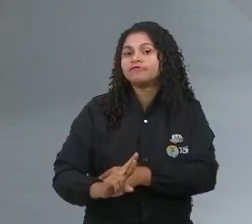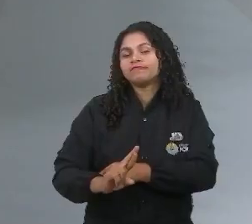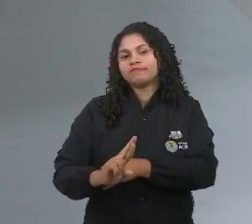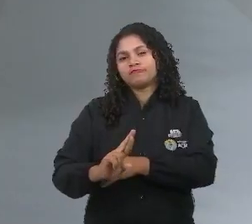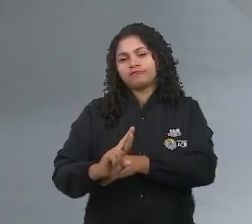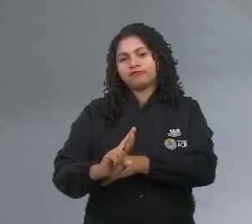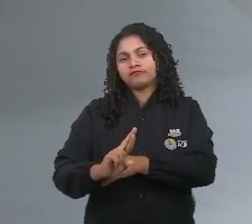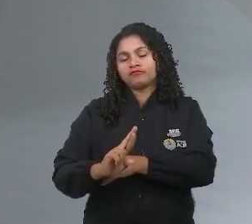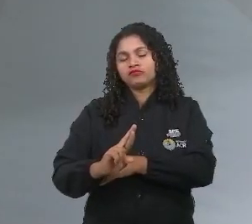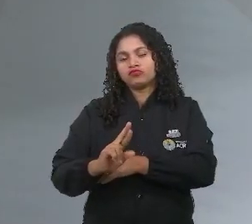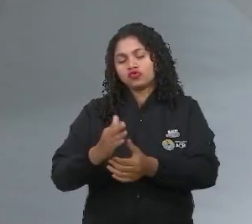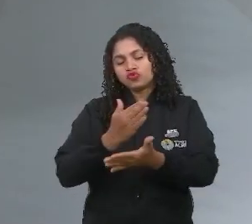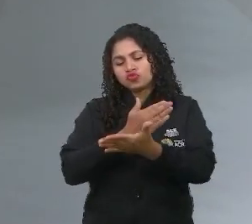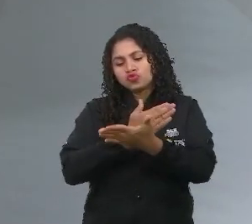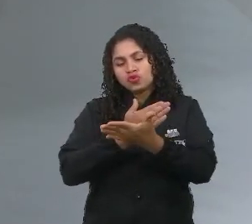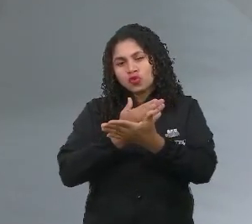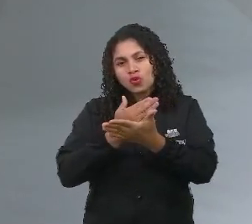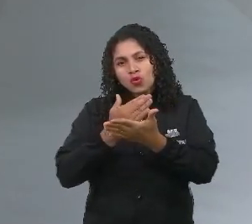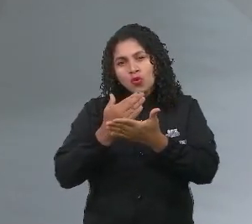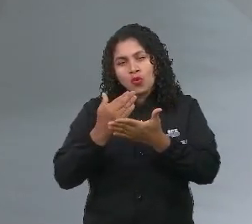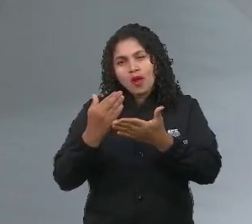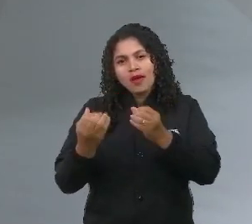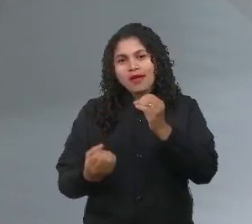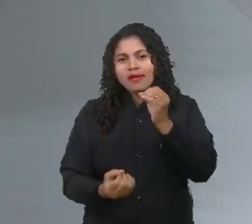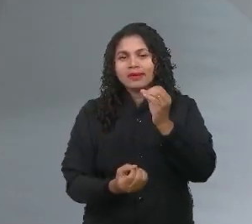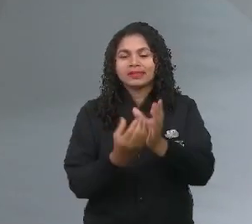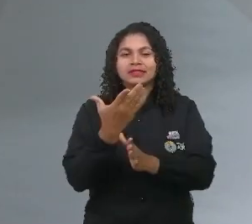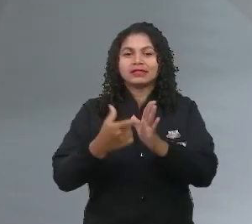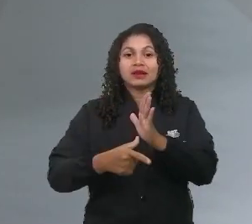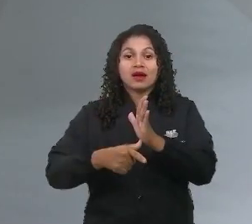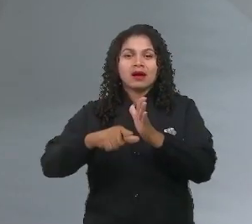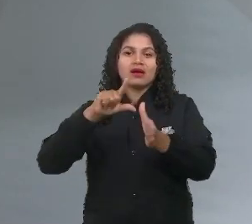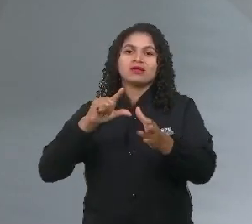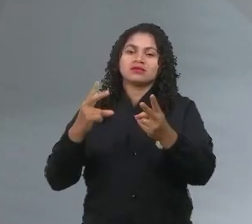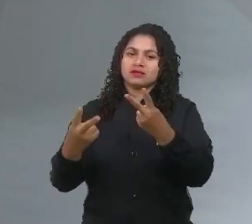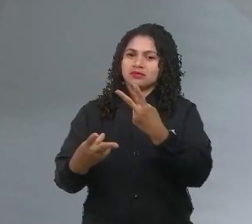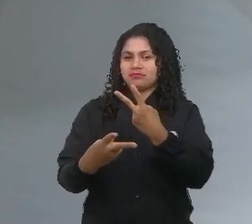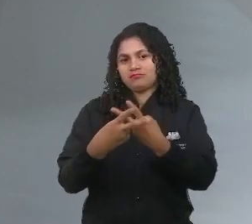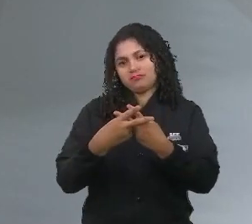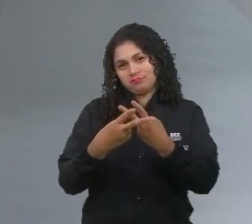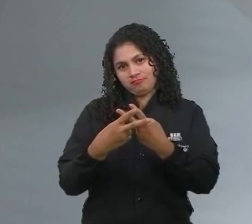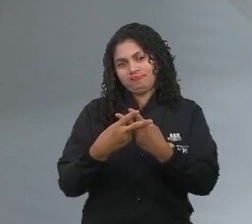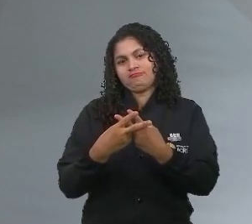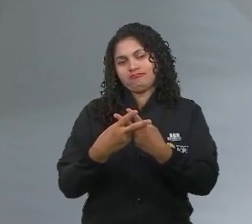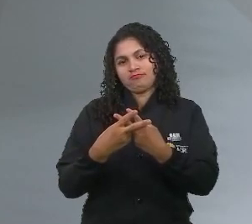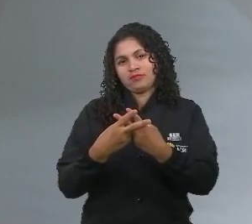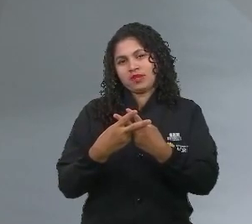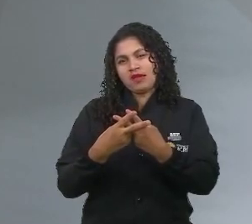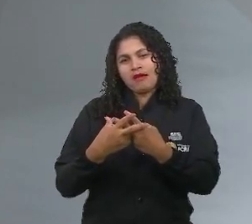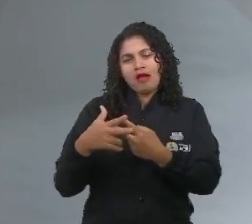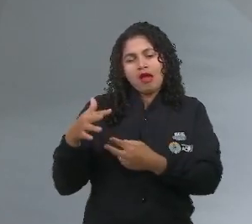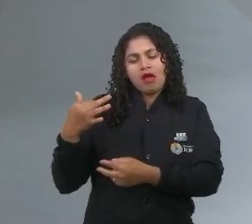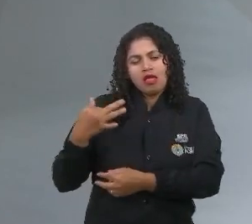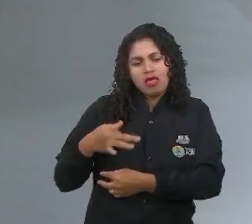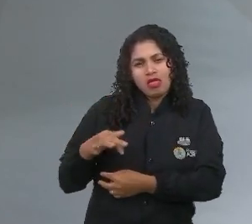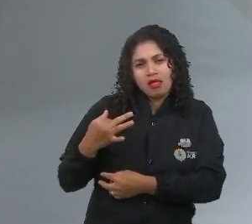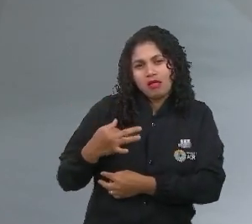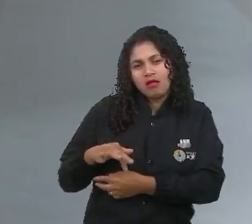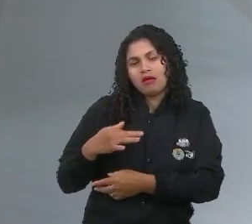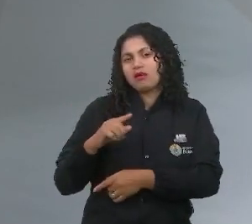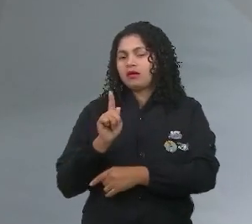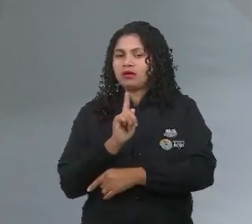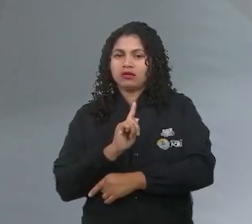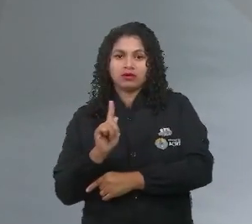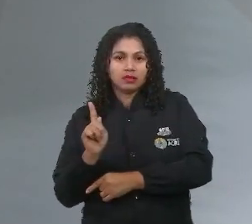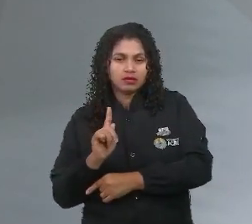uma situação de encarceramento como essa acontecerem. Não é ter pena, não é tratar a